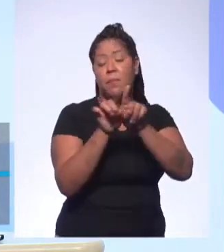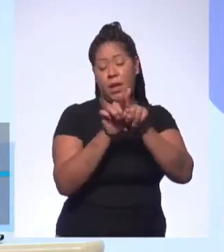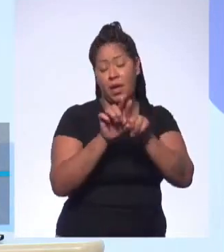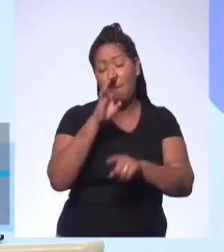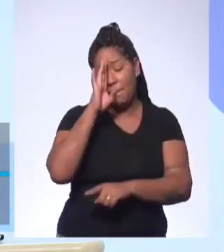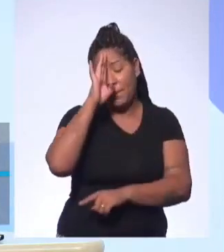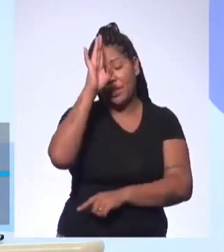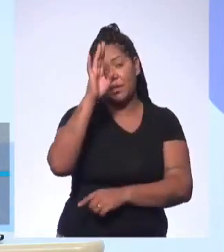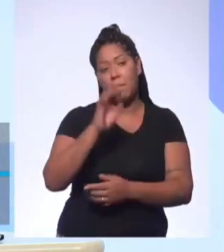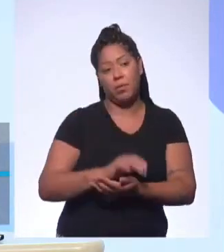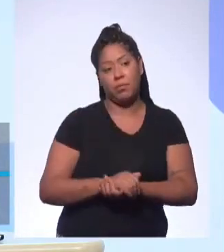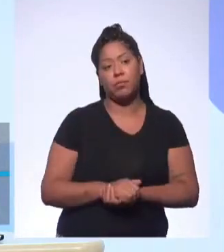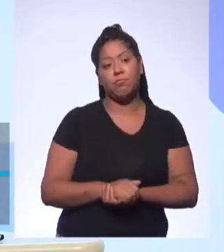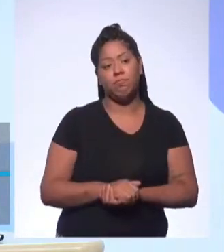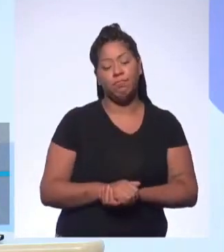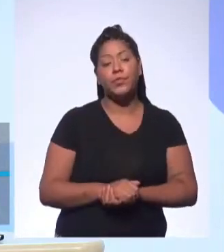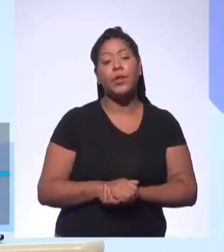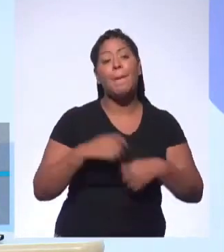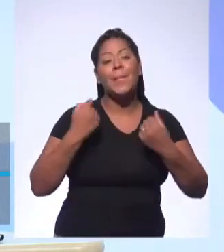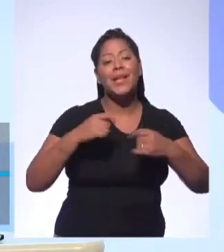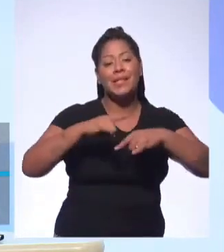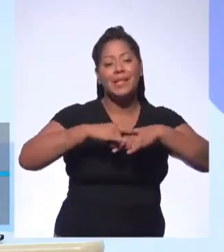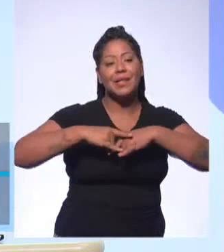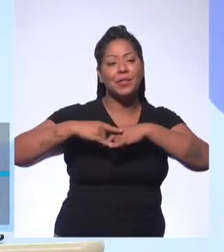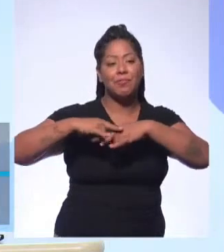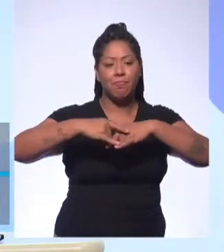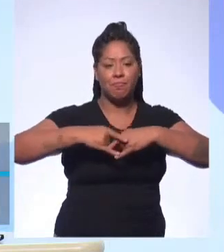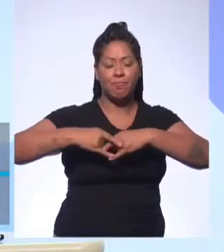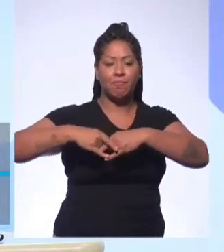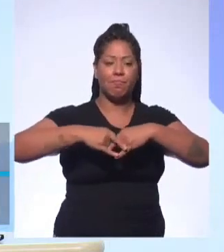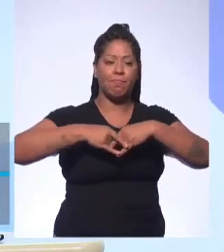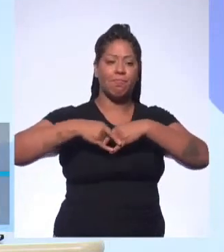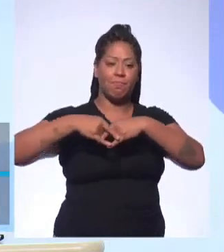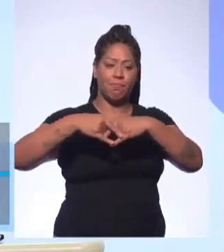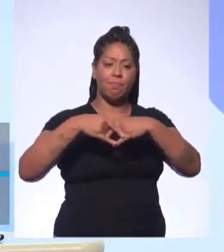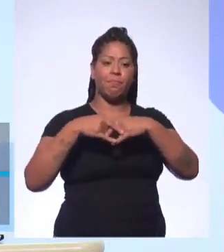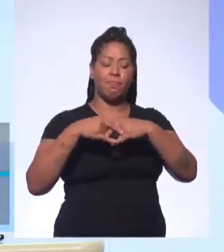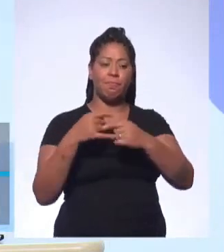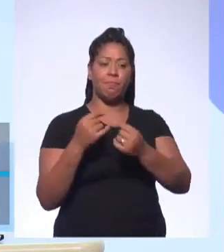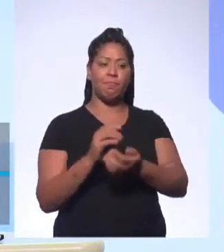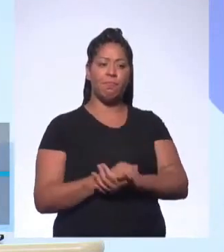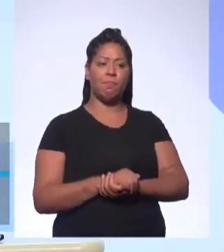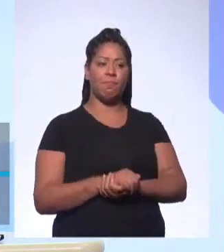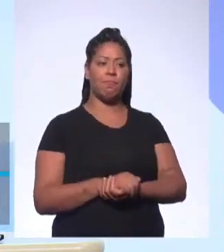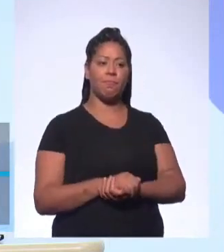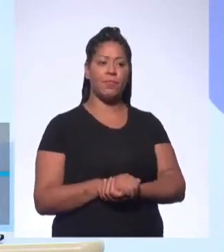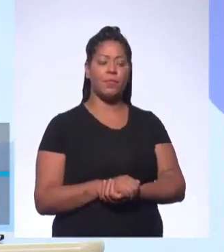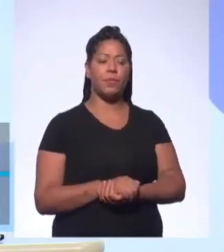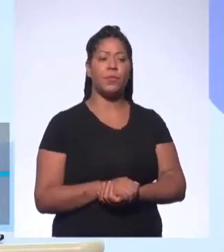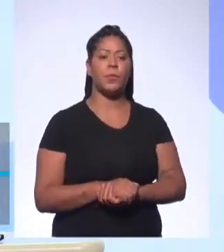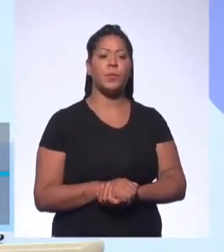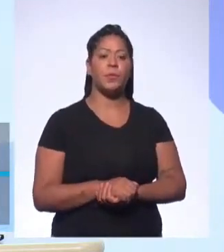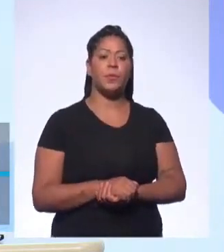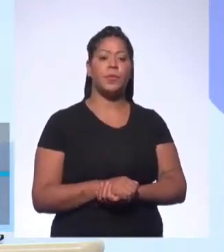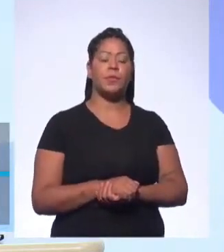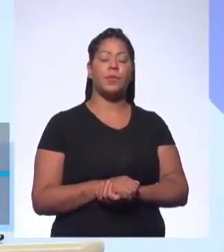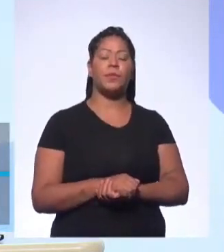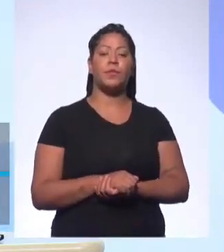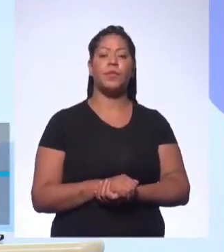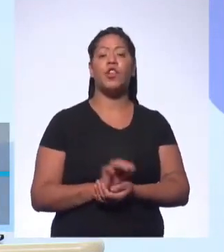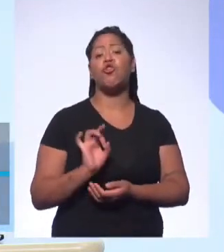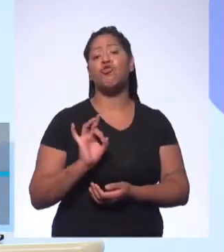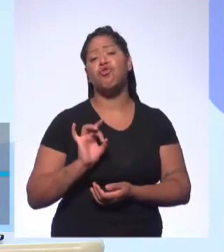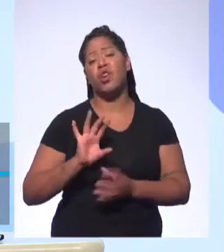país, né? Então, Sim. por enquanto a gente fica só com a higiene pessoal, mas daqui a pouco passa, eu espero. Só